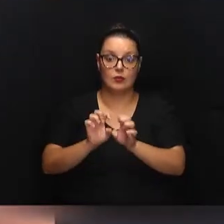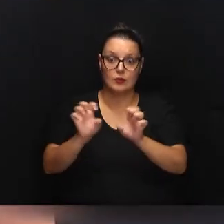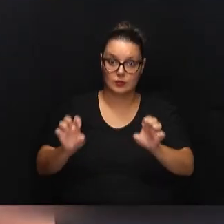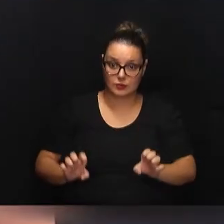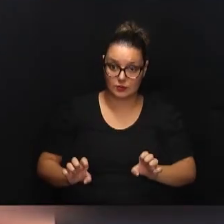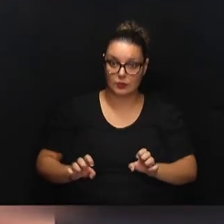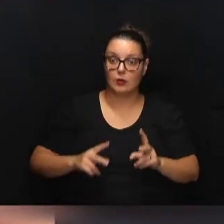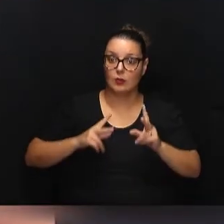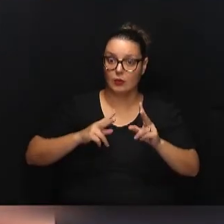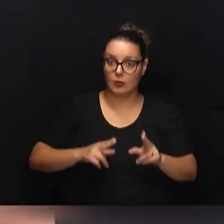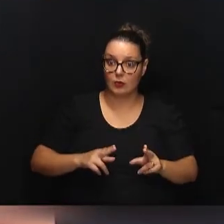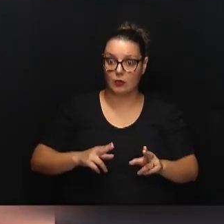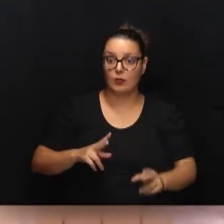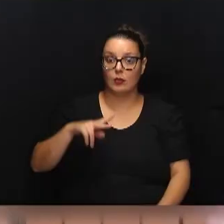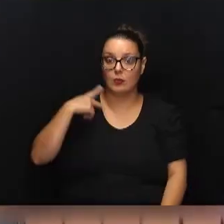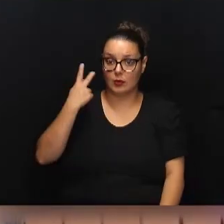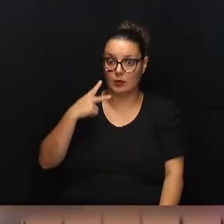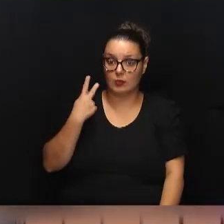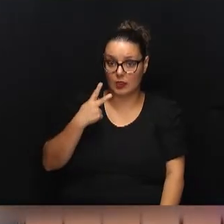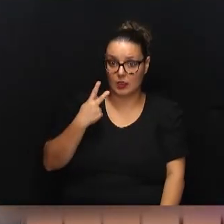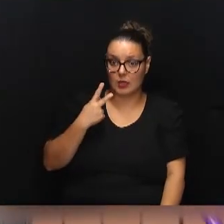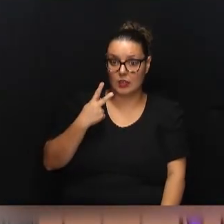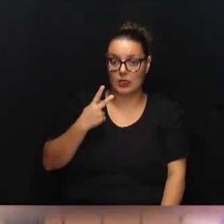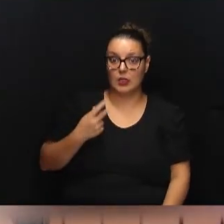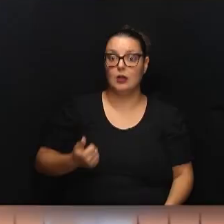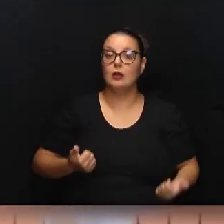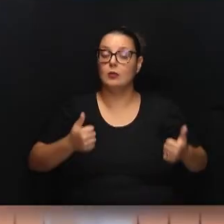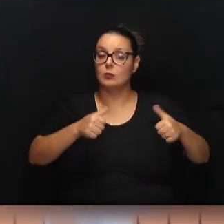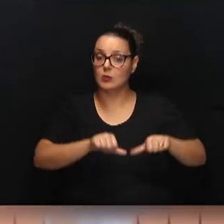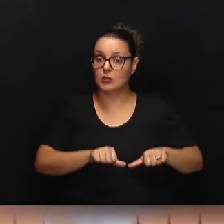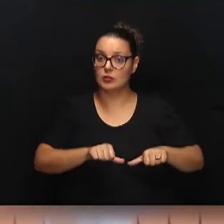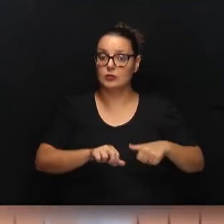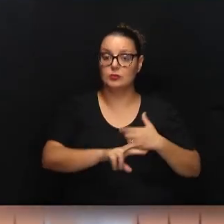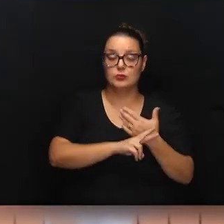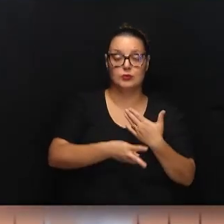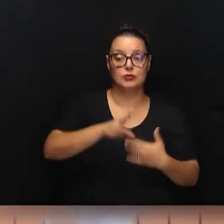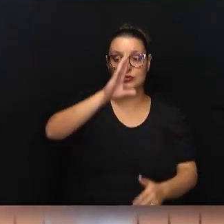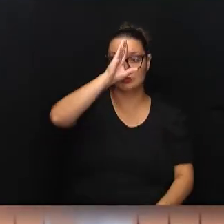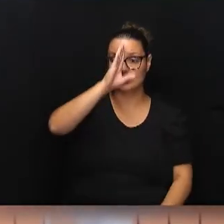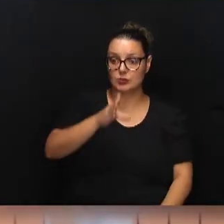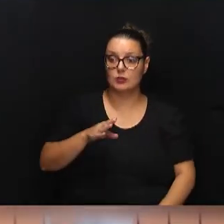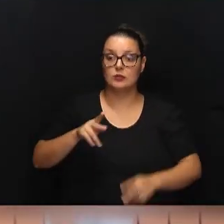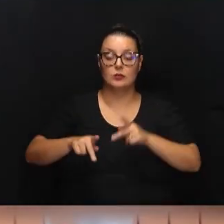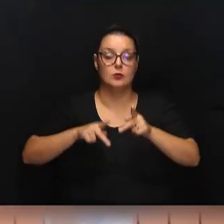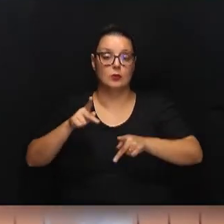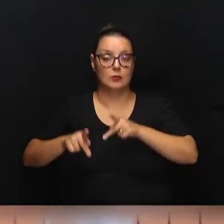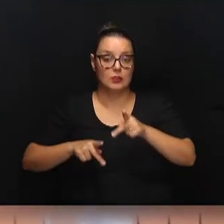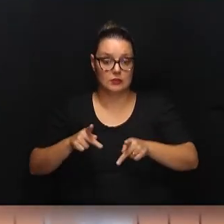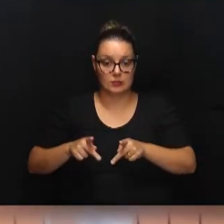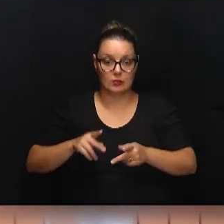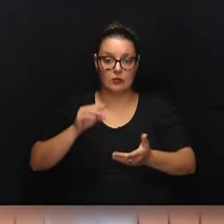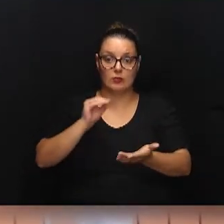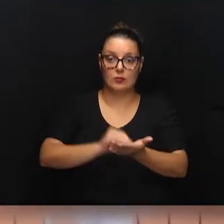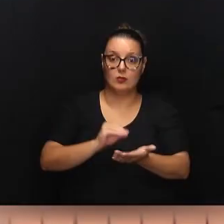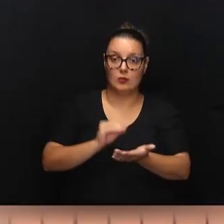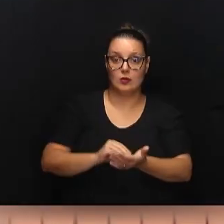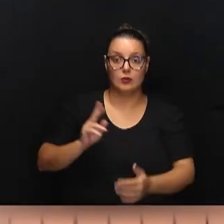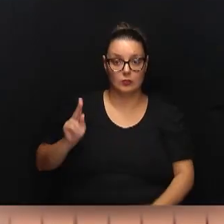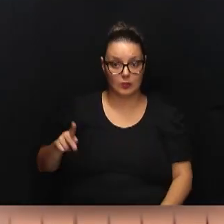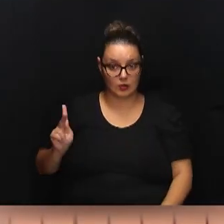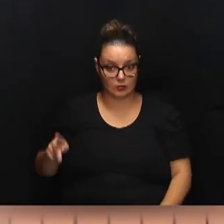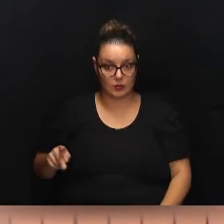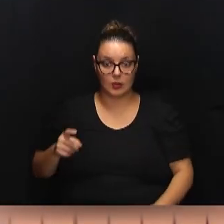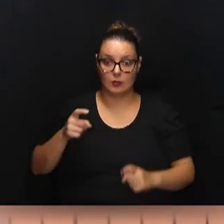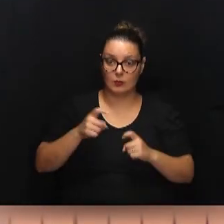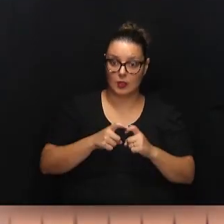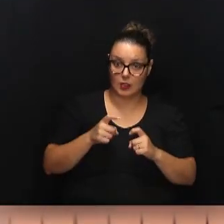De acordo com a parlamentar, a precariedade atinge diretamente a população. Faltam professores,